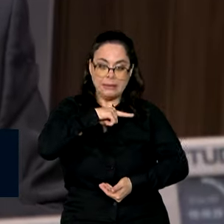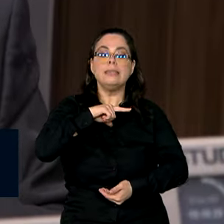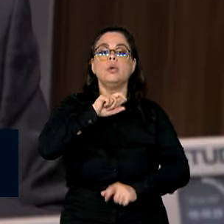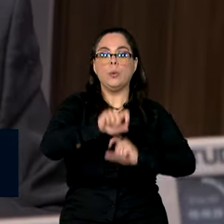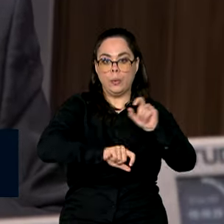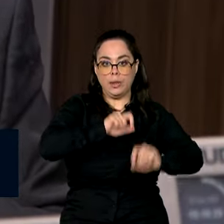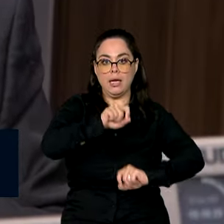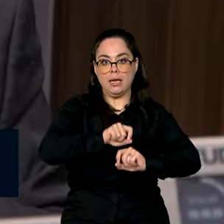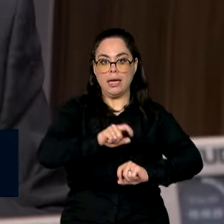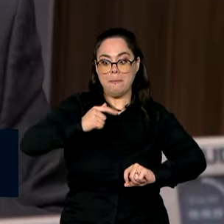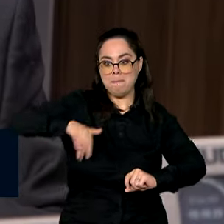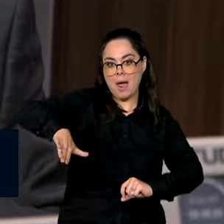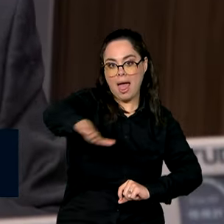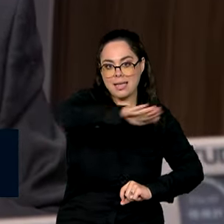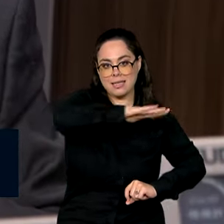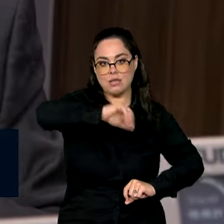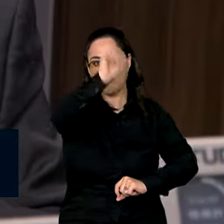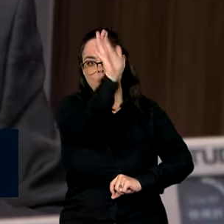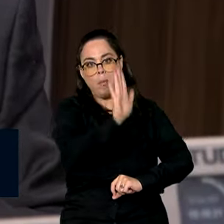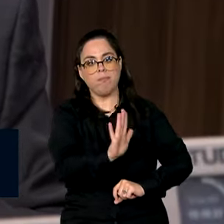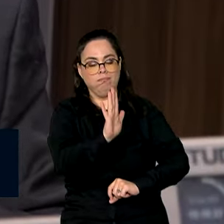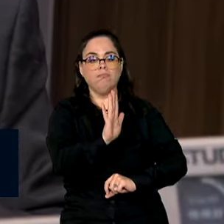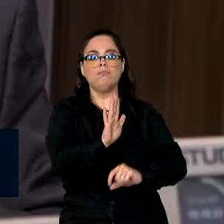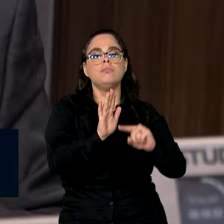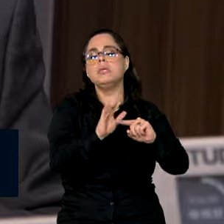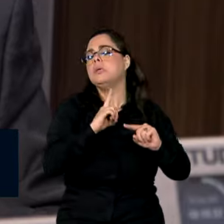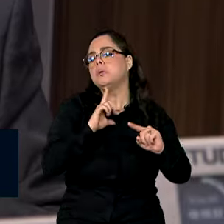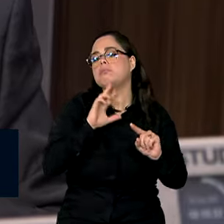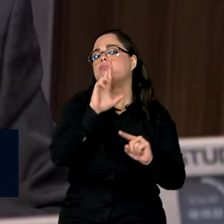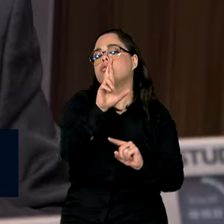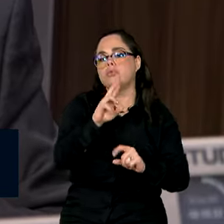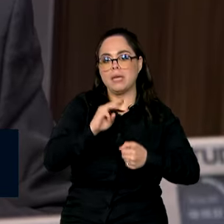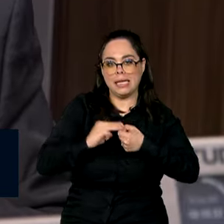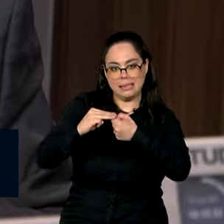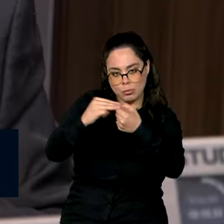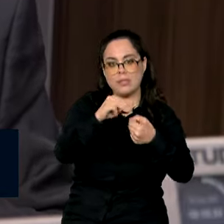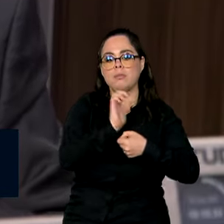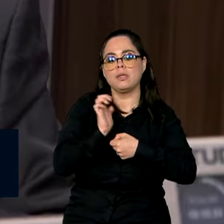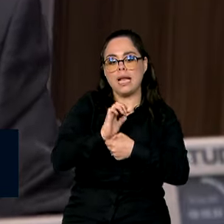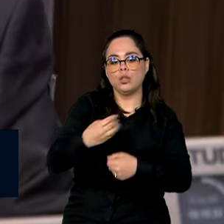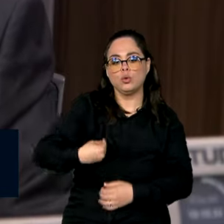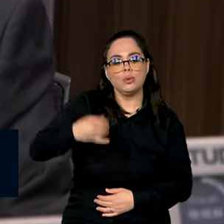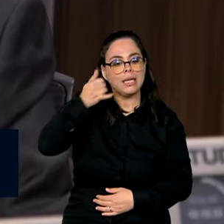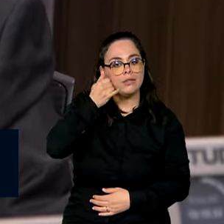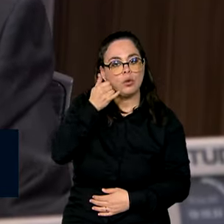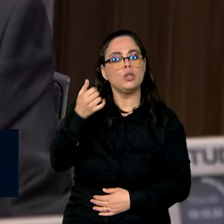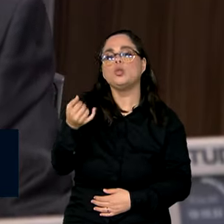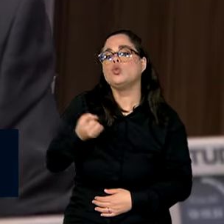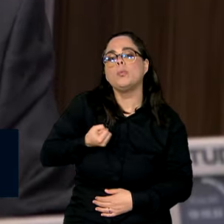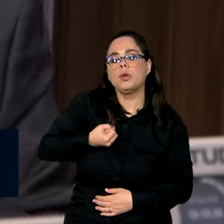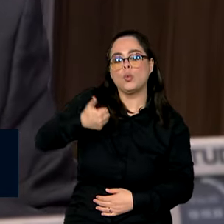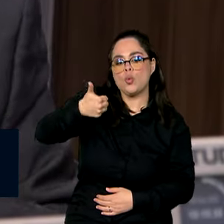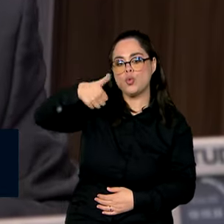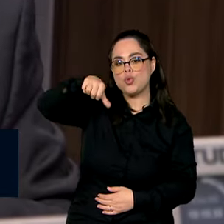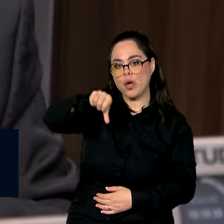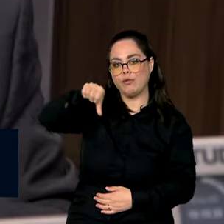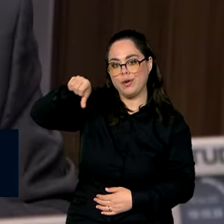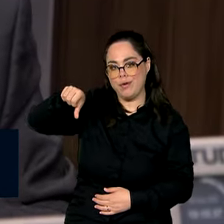de de de Brasil estados e municípios ela responde no telefone 199